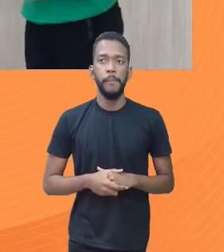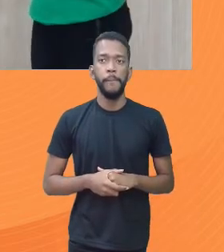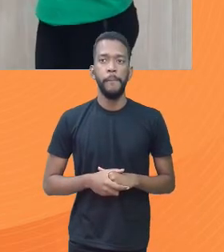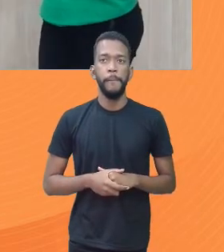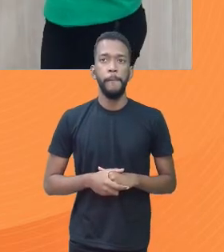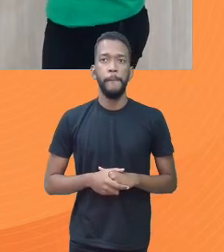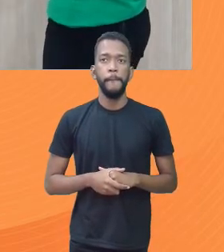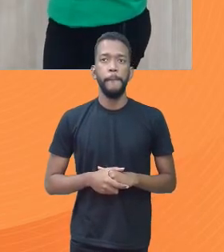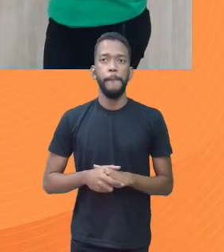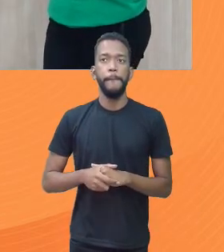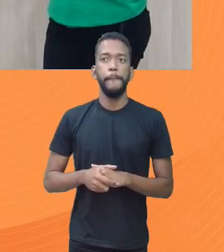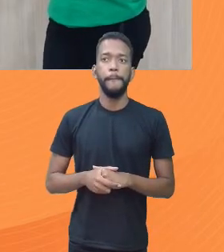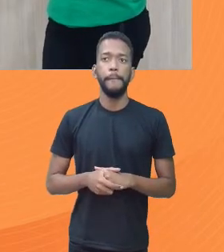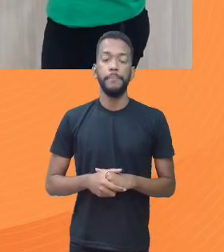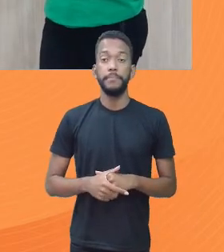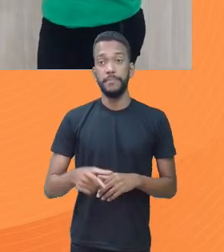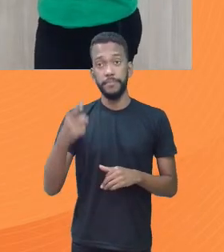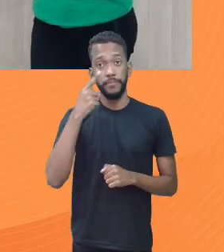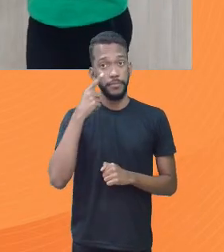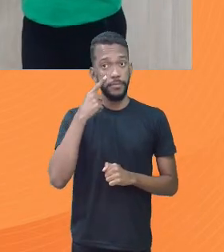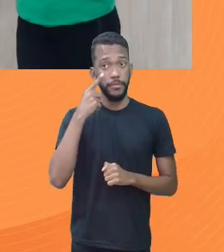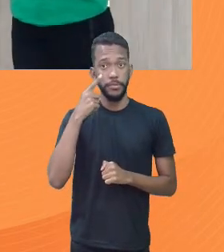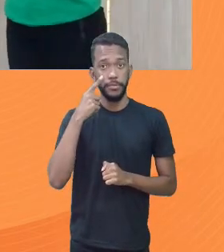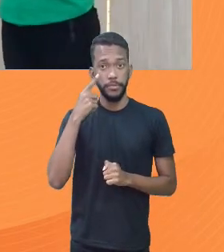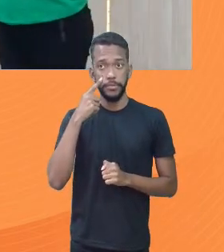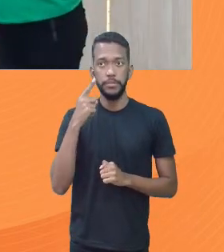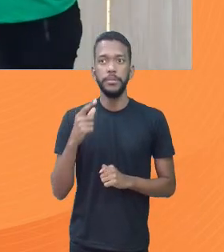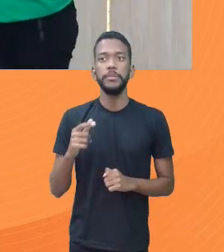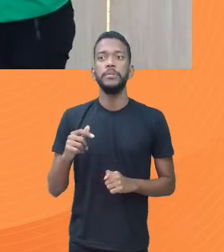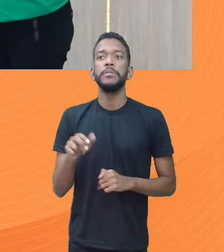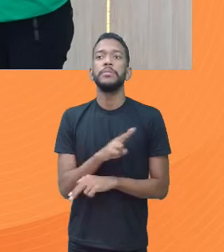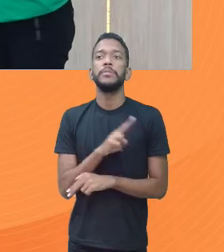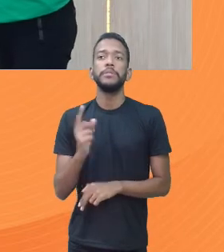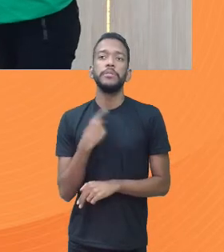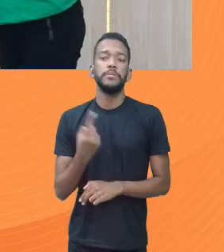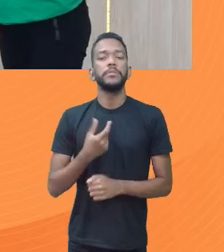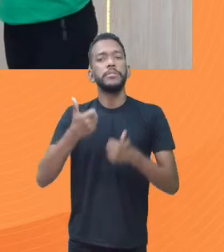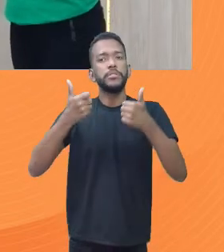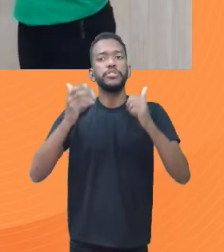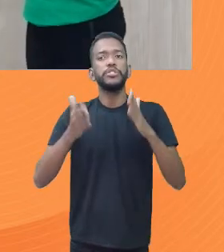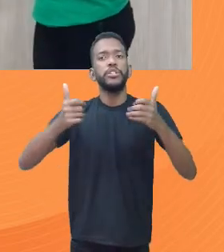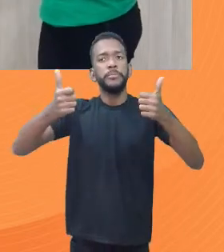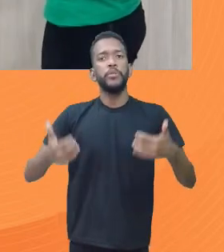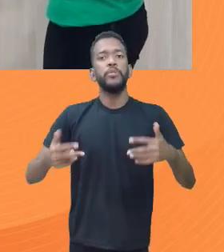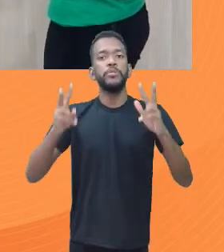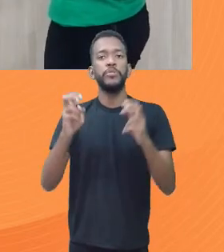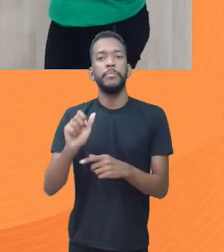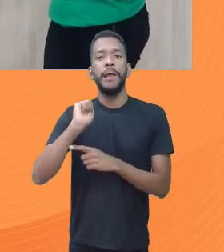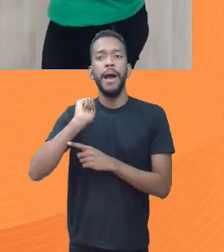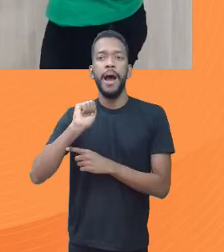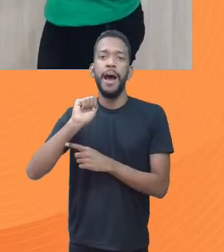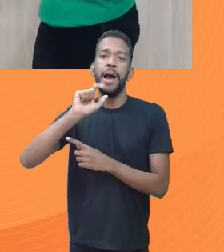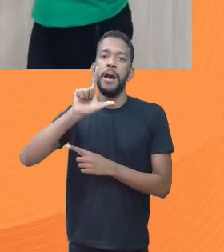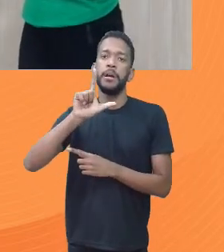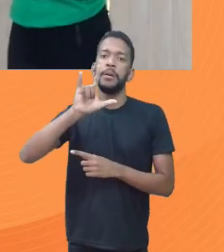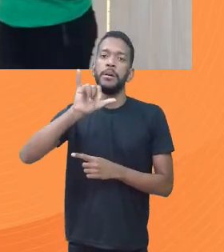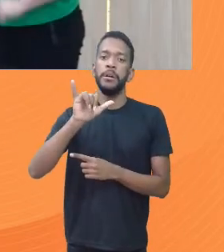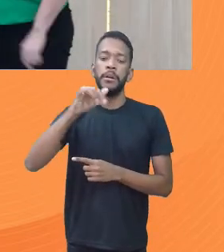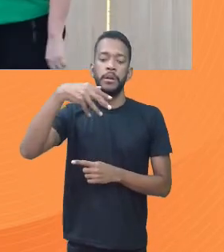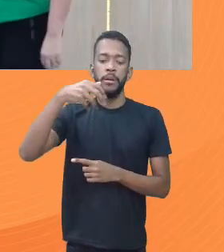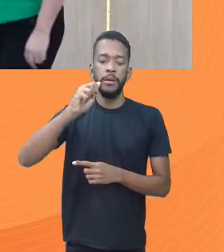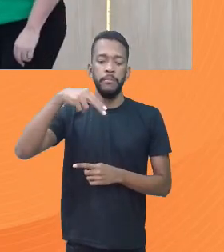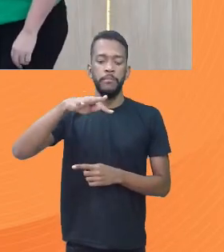Então, nós temos aqui, eu falei para vocês a palavra alimento. Vejam só. Aqui